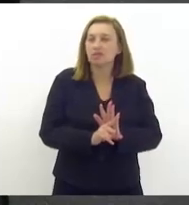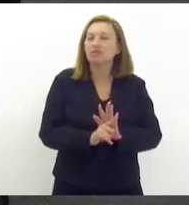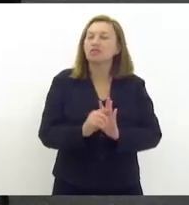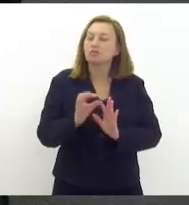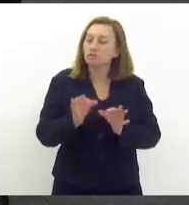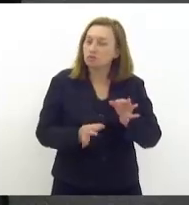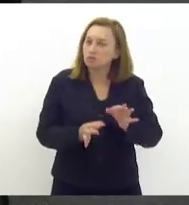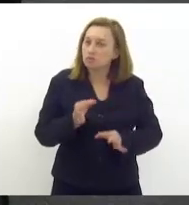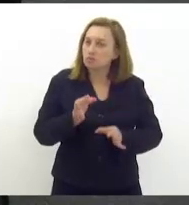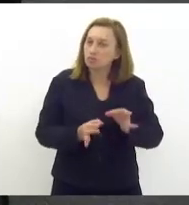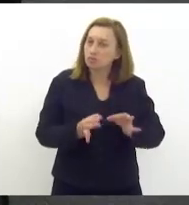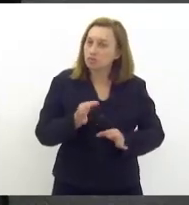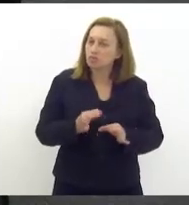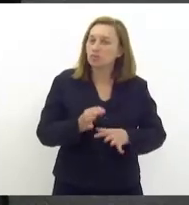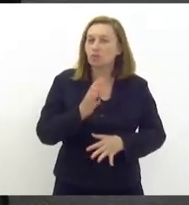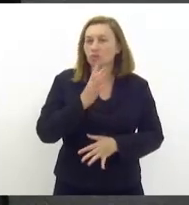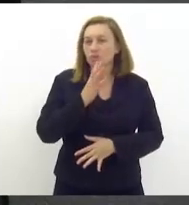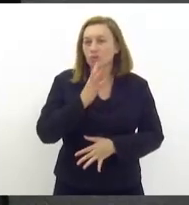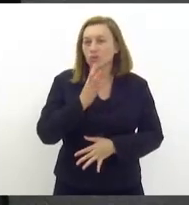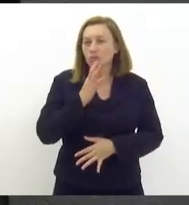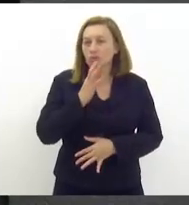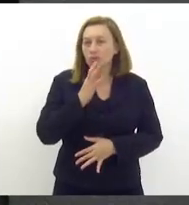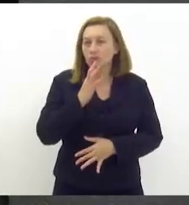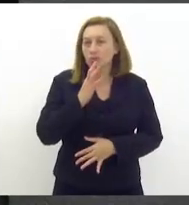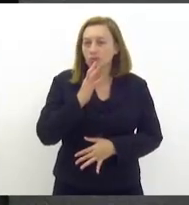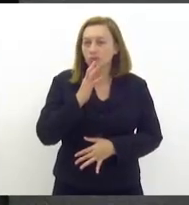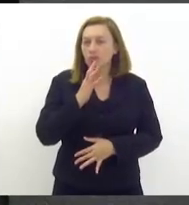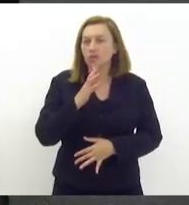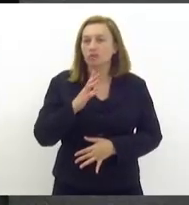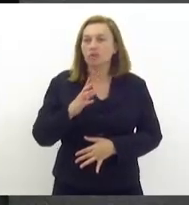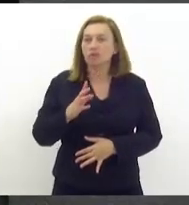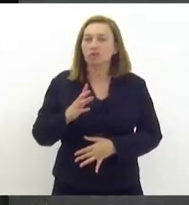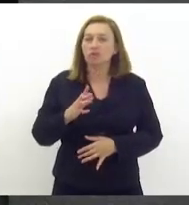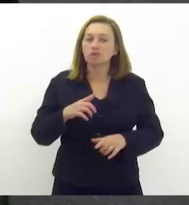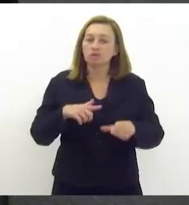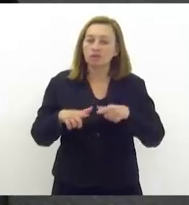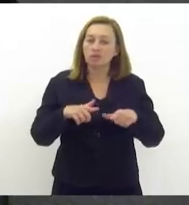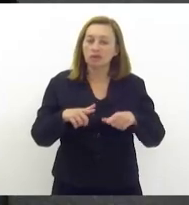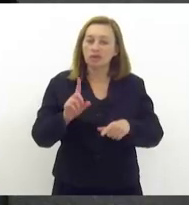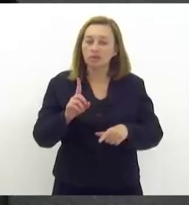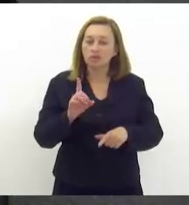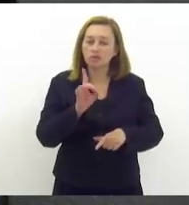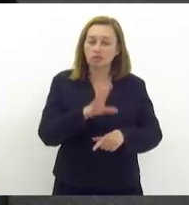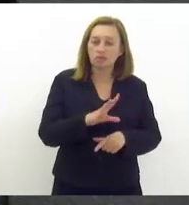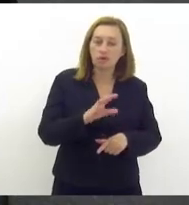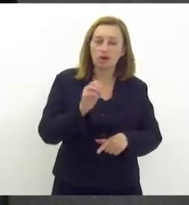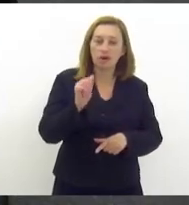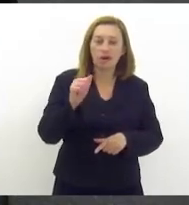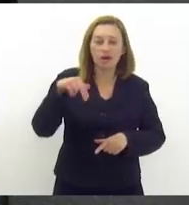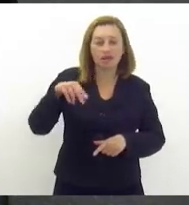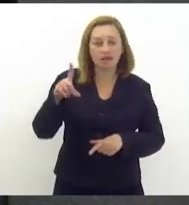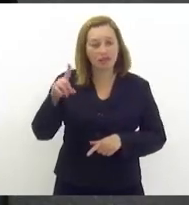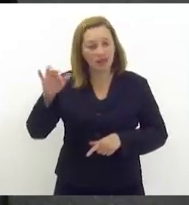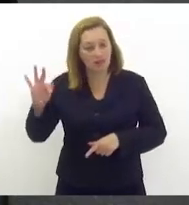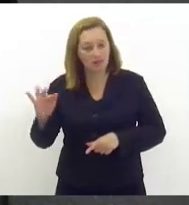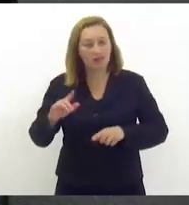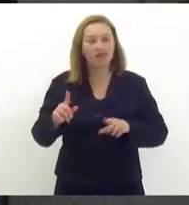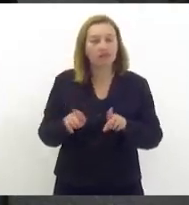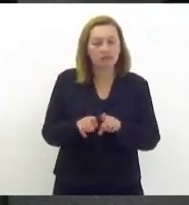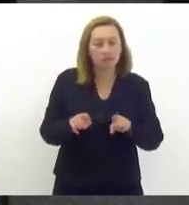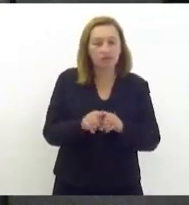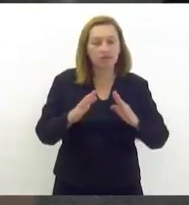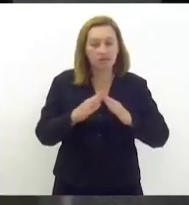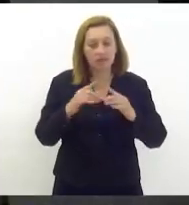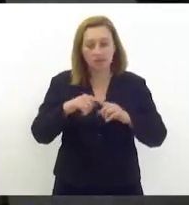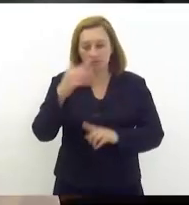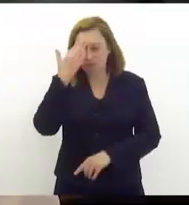justa de reconhecer esse benefício não só andef mas as igrejas que aqui se fazem presente muito